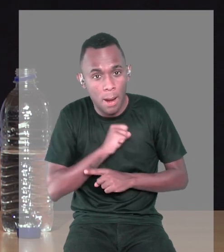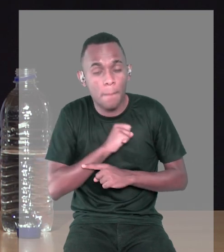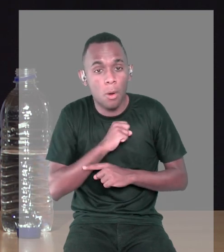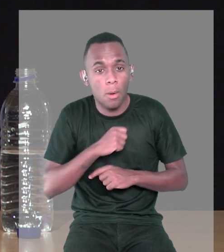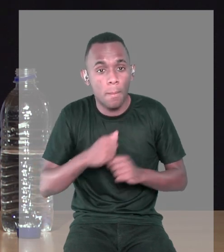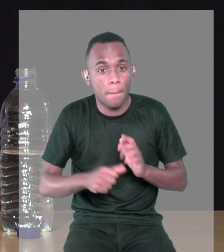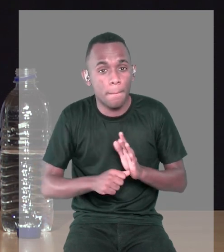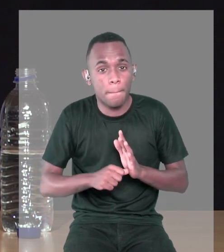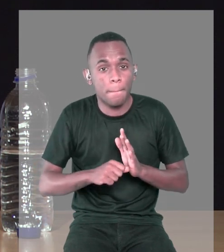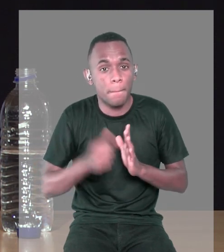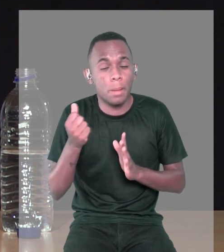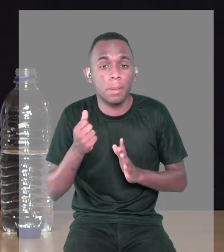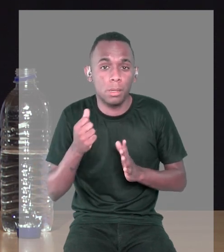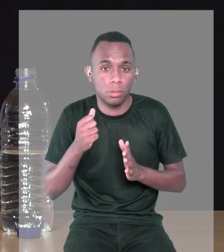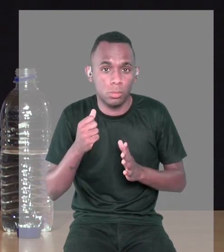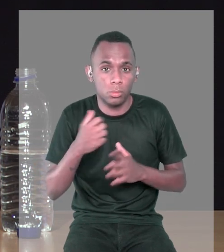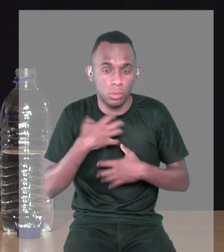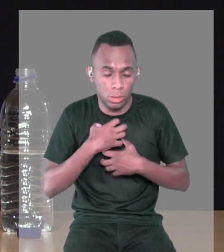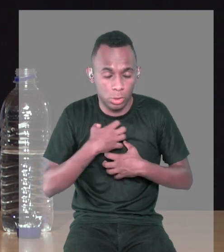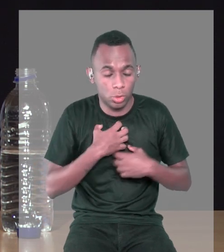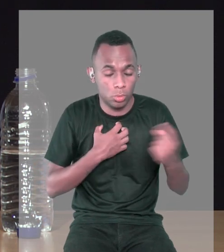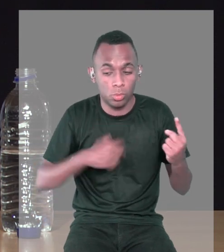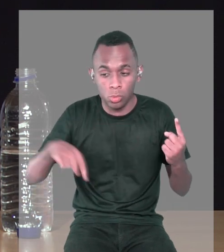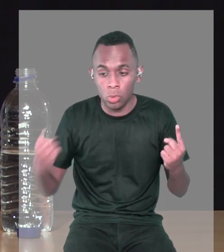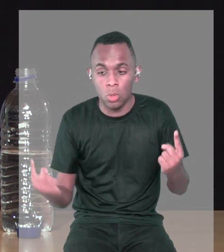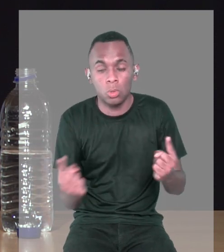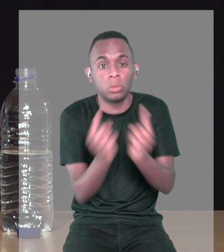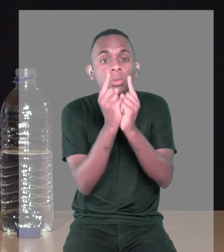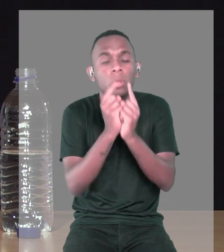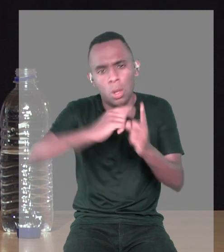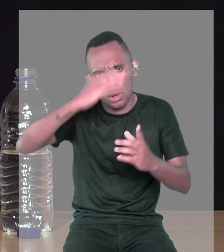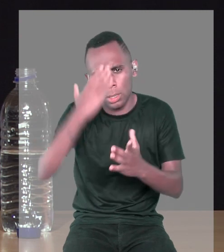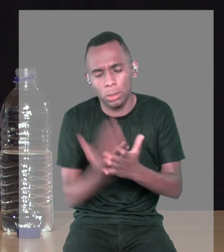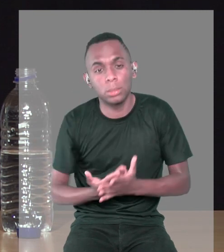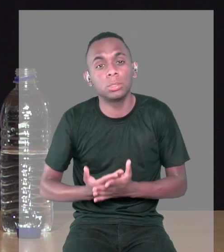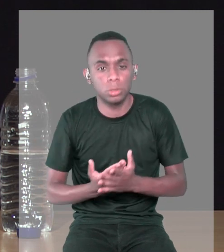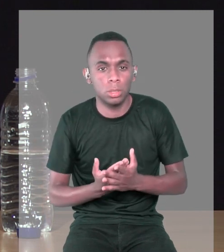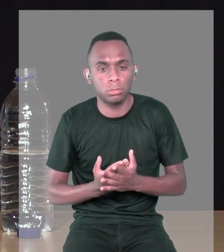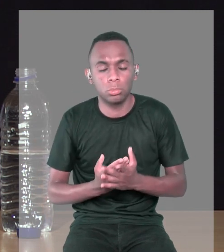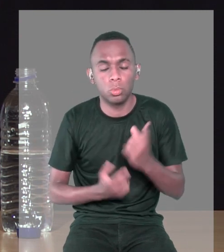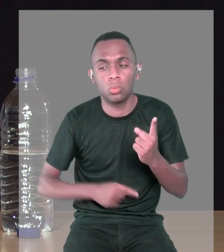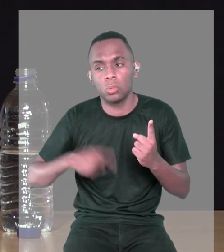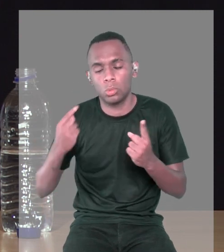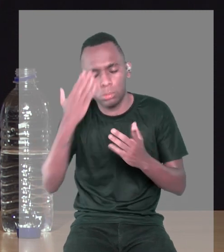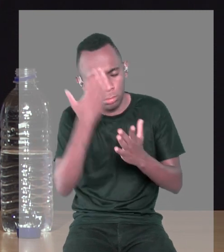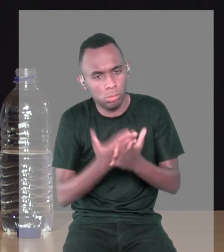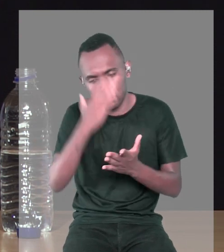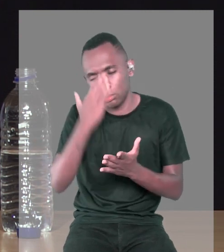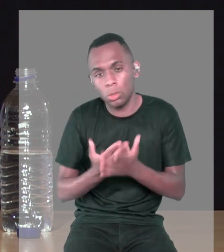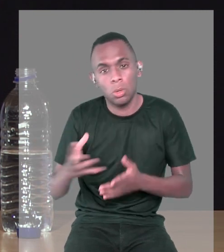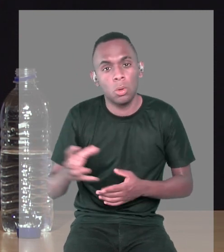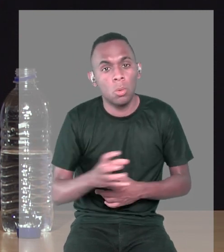em primeiro lugar vem o sentido de um para o outro, e o mais elevado é a crença de um no